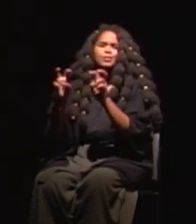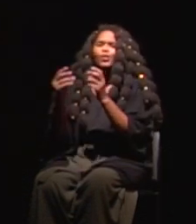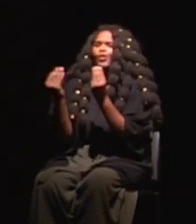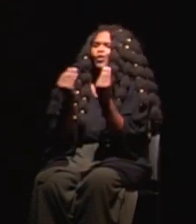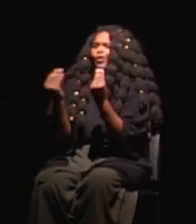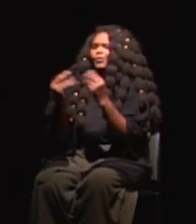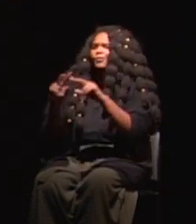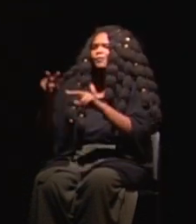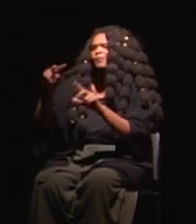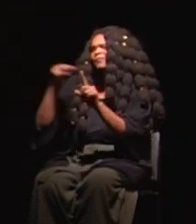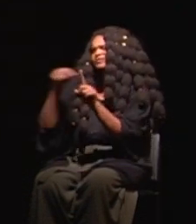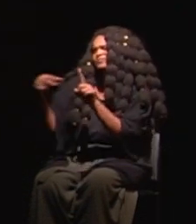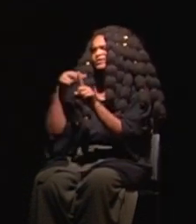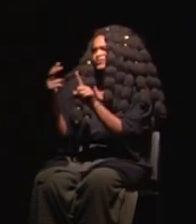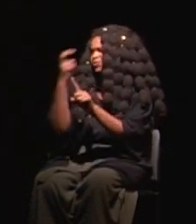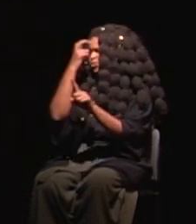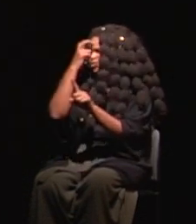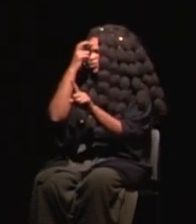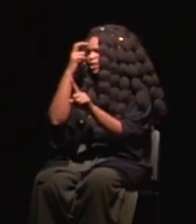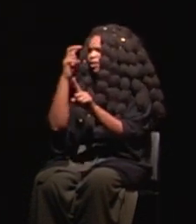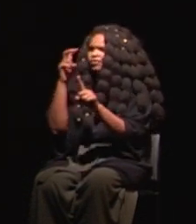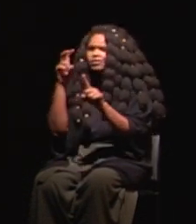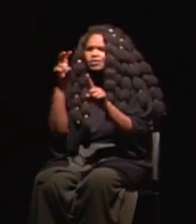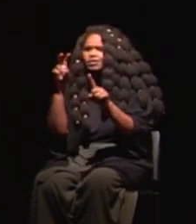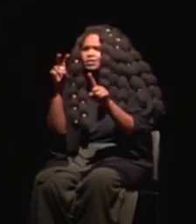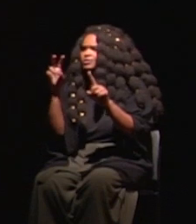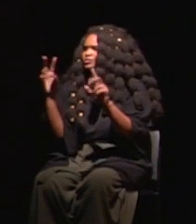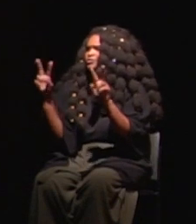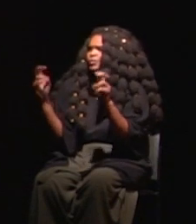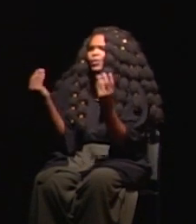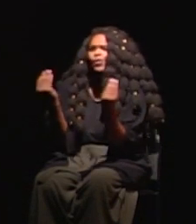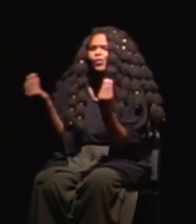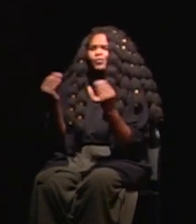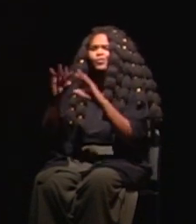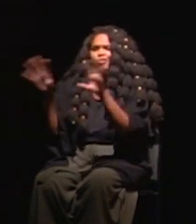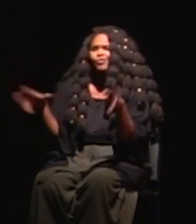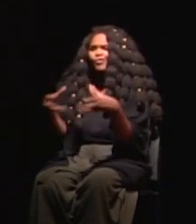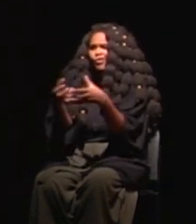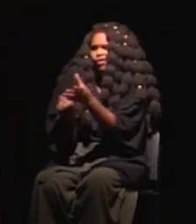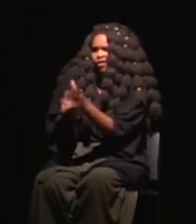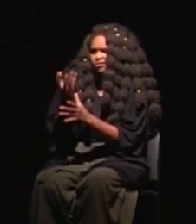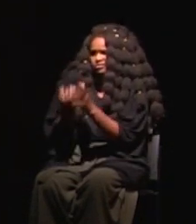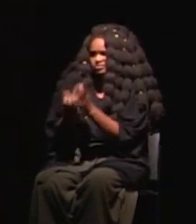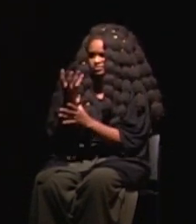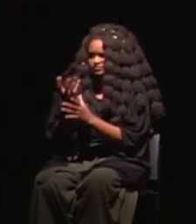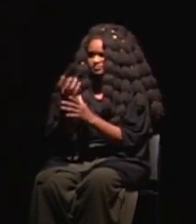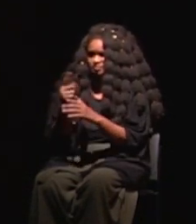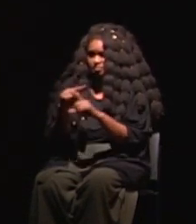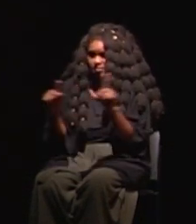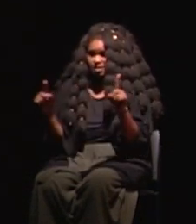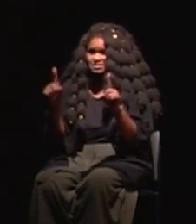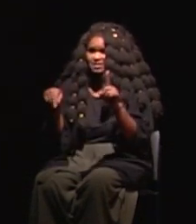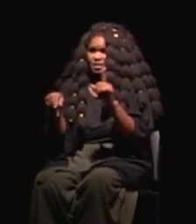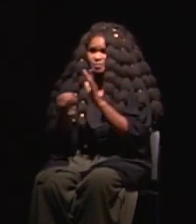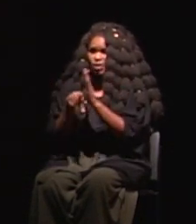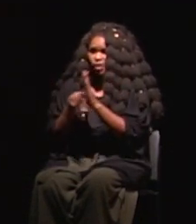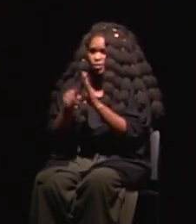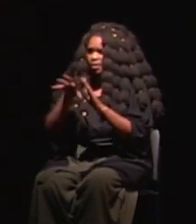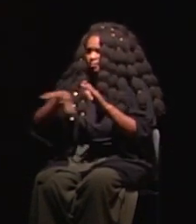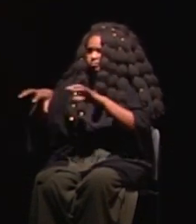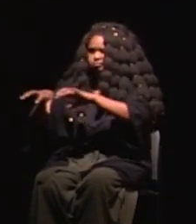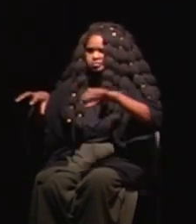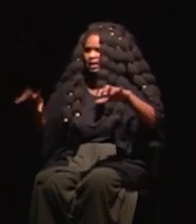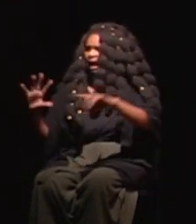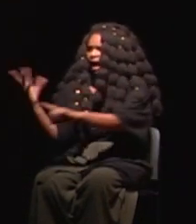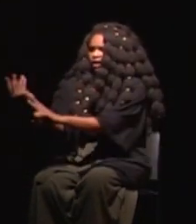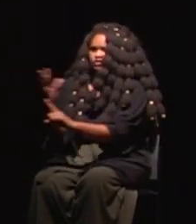cultural, uma leitura cultural do coletivo, e não de categorias